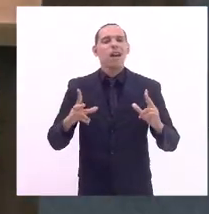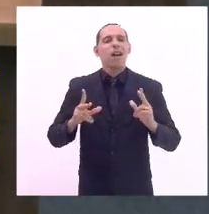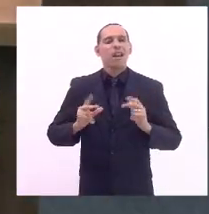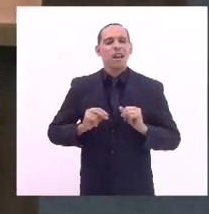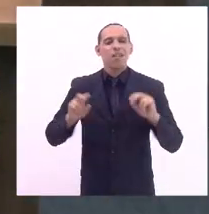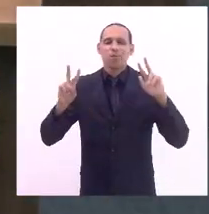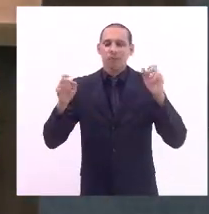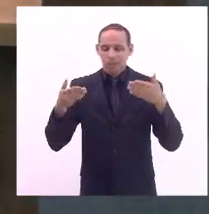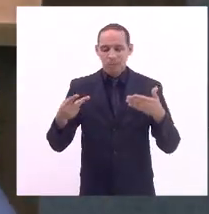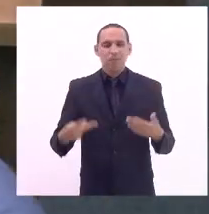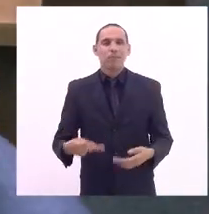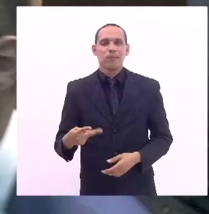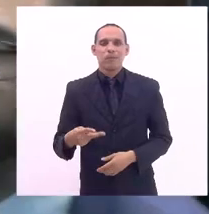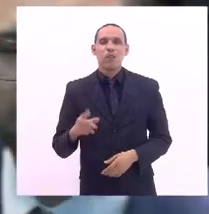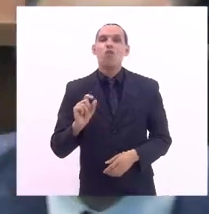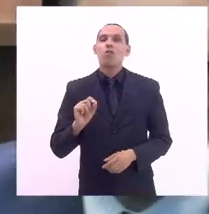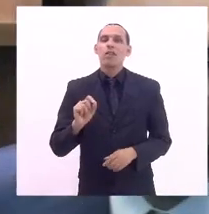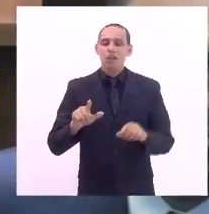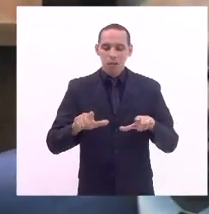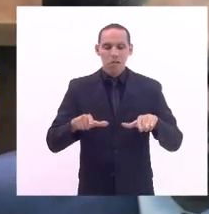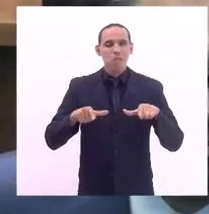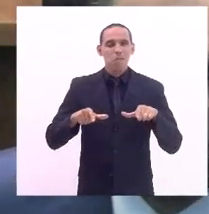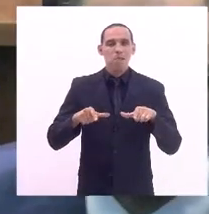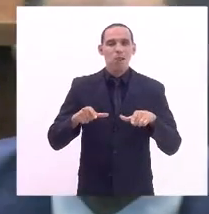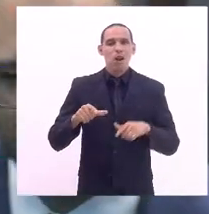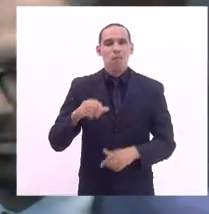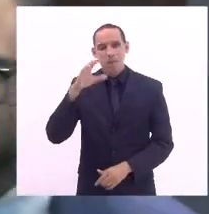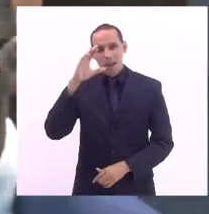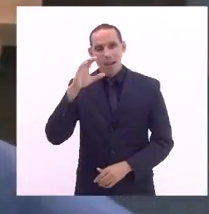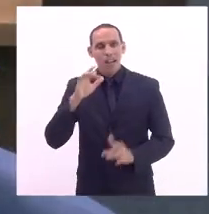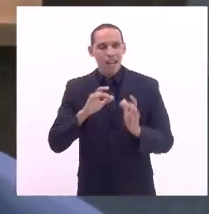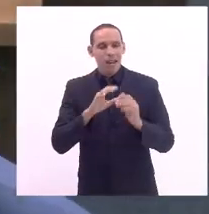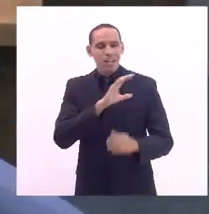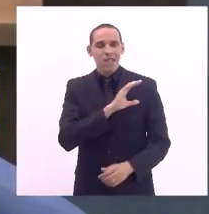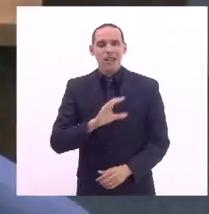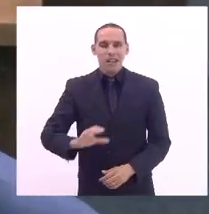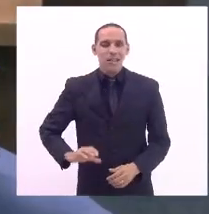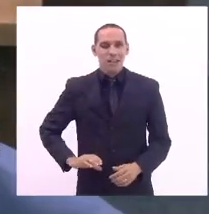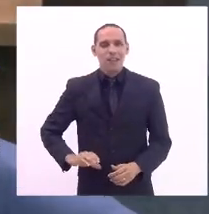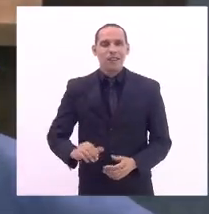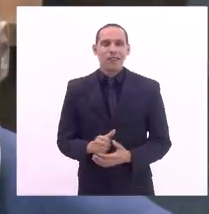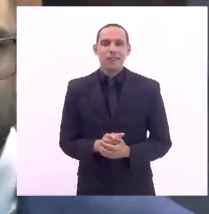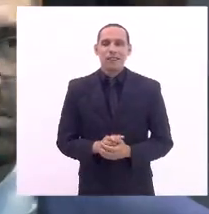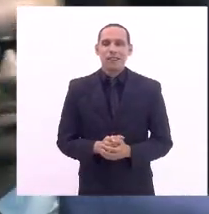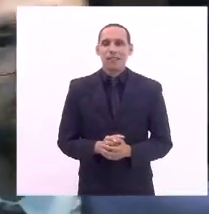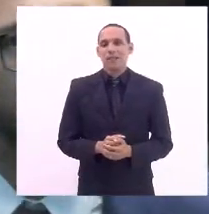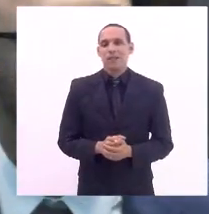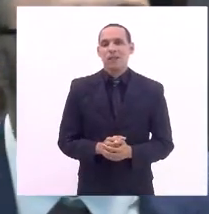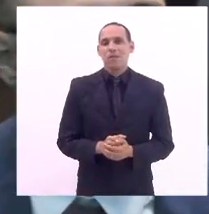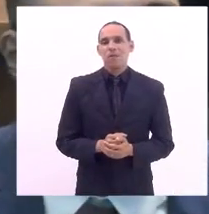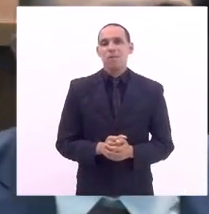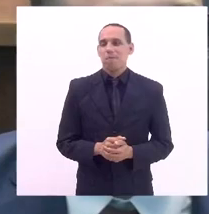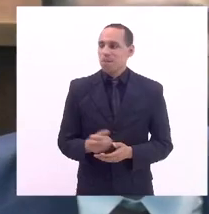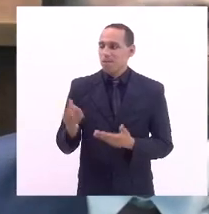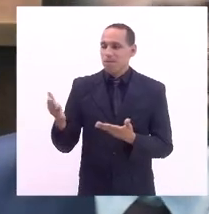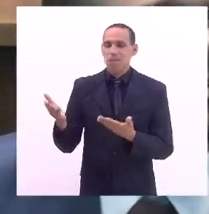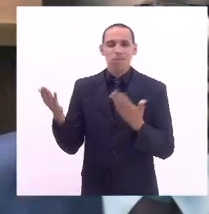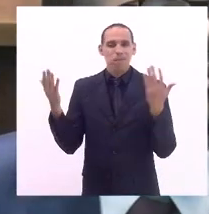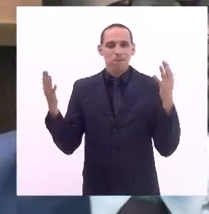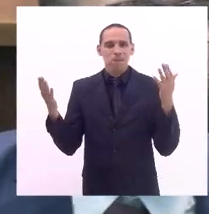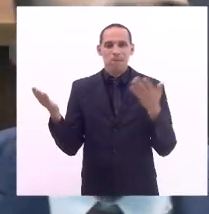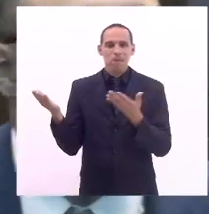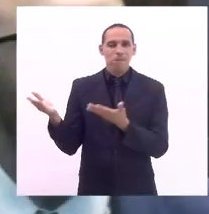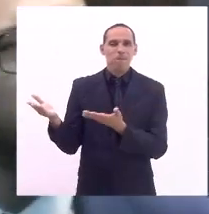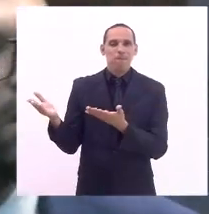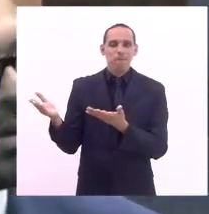título dessa casa, que é o Diploma Cristo Redentor, que eu vou, através do mandato, apresentar a proposta. Então, saudar a presença sempre honrosa